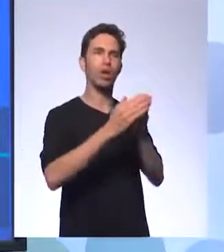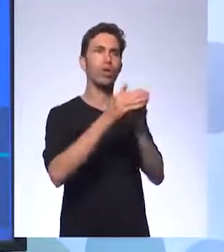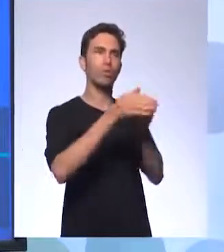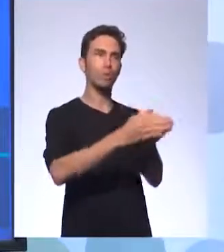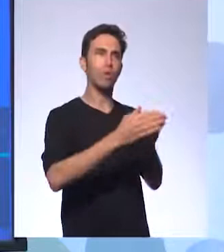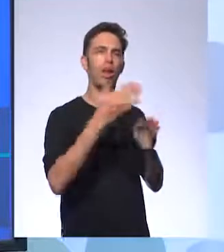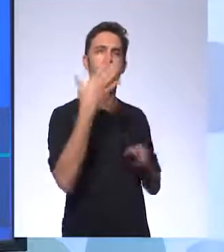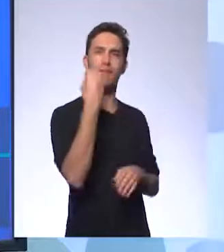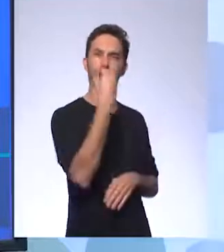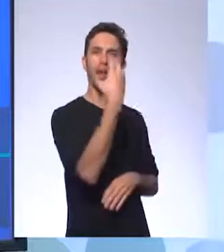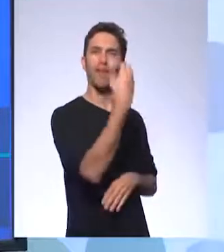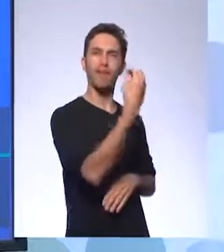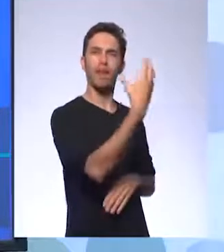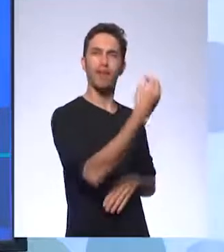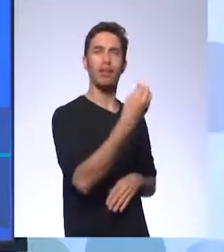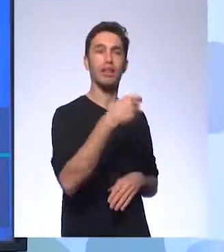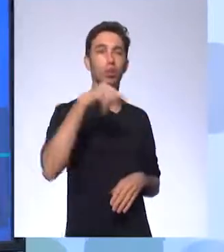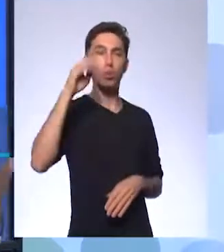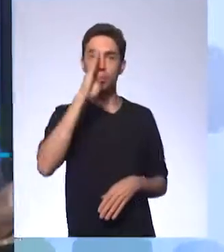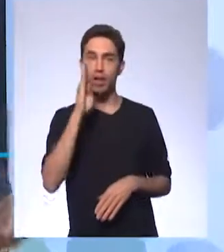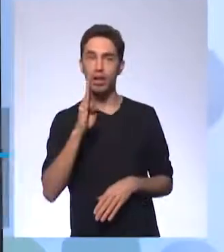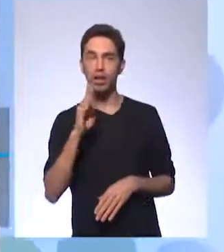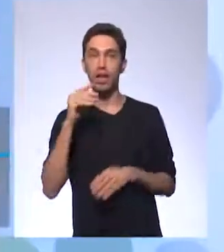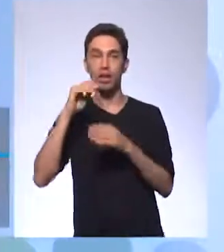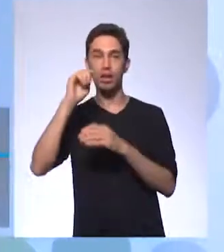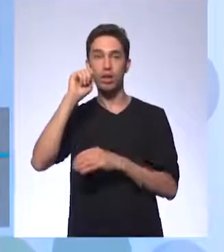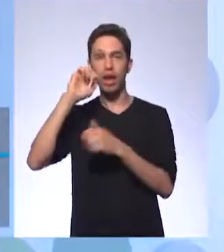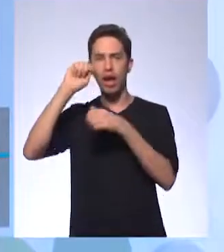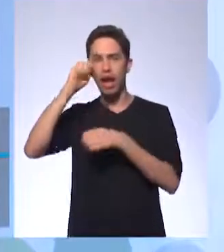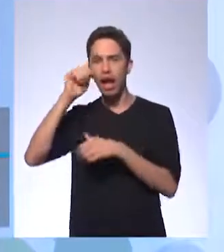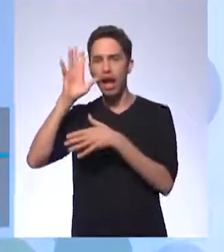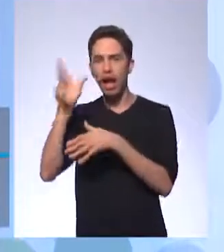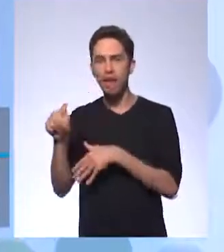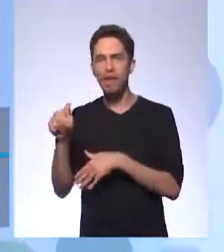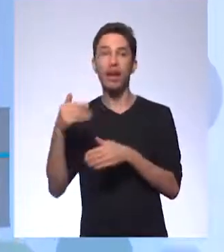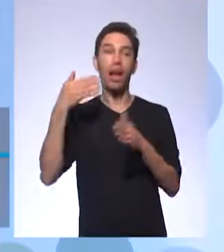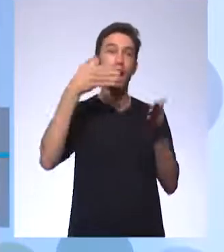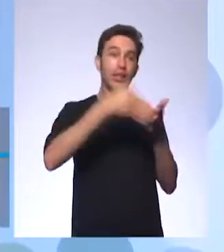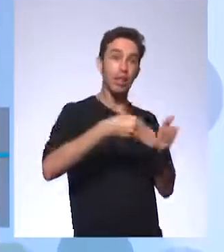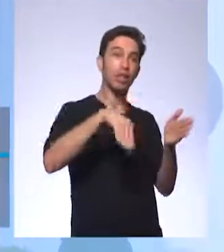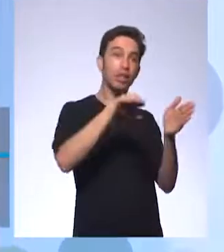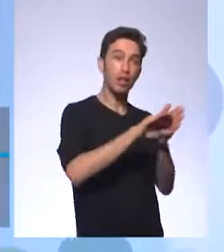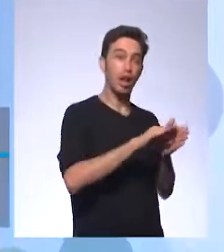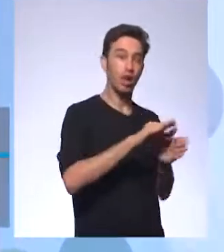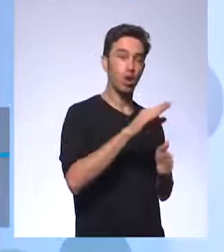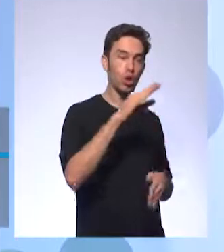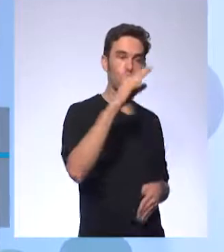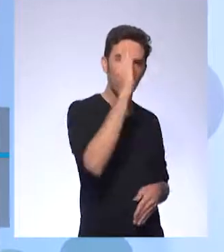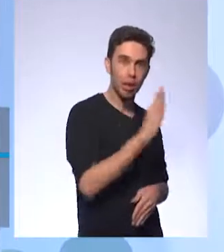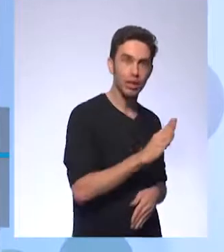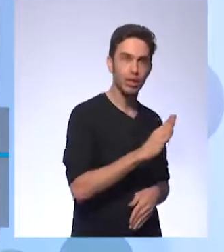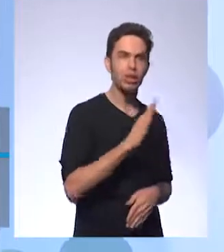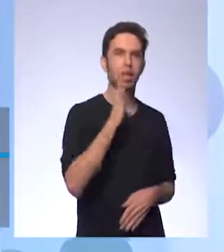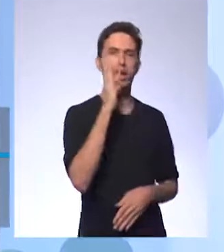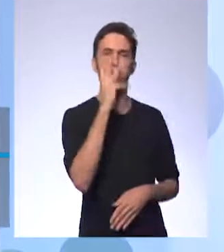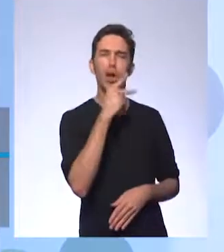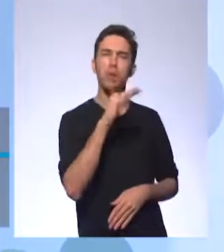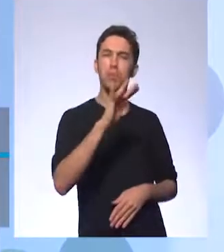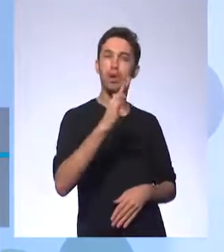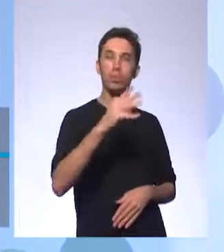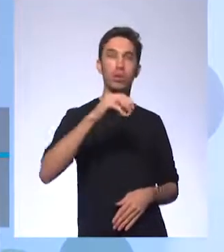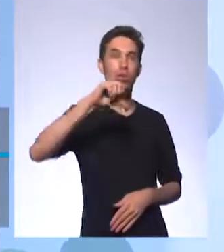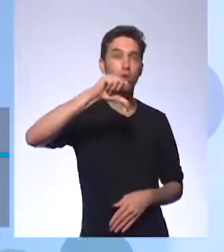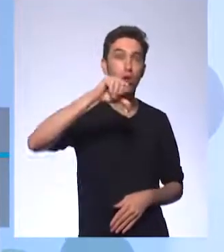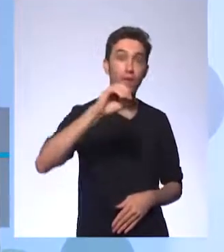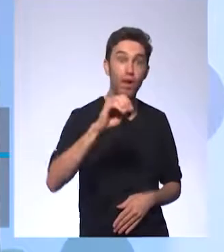da Europa para o Brasil seriam aí aproximadamente 90 dias. Então, imagina só a